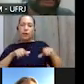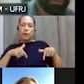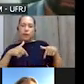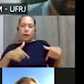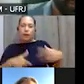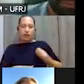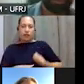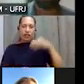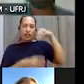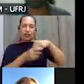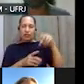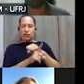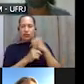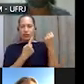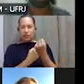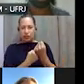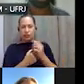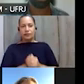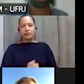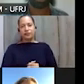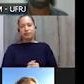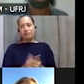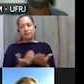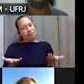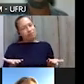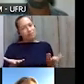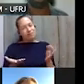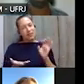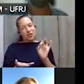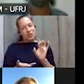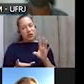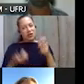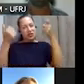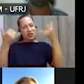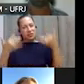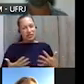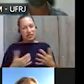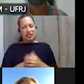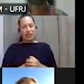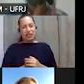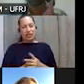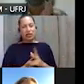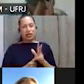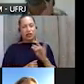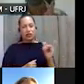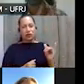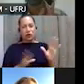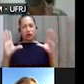sociedade. Bem, era isso que eu tinha para abordar. Vou aqui fechar a